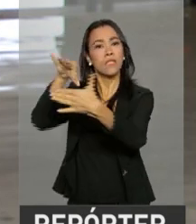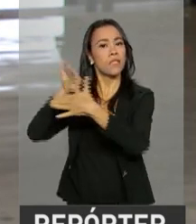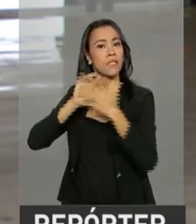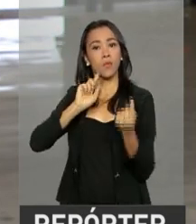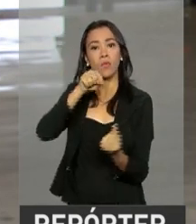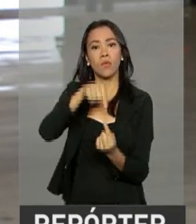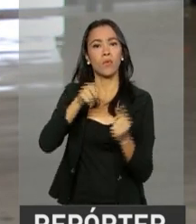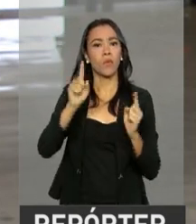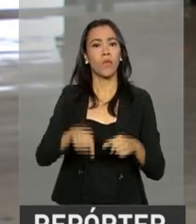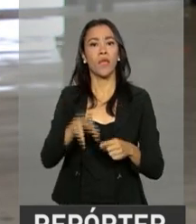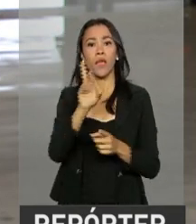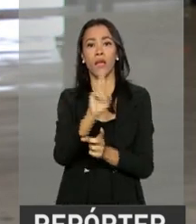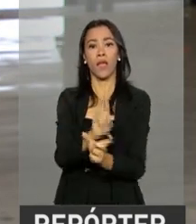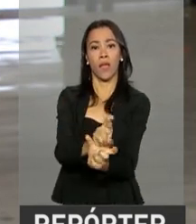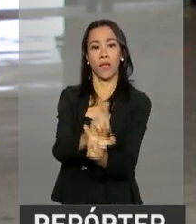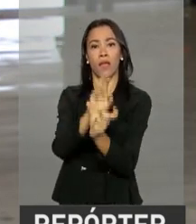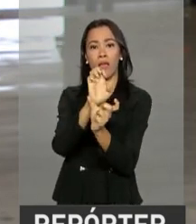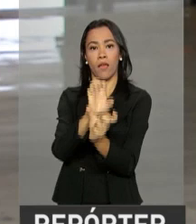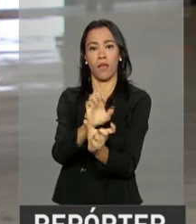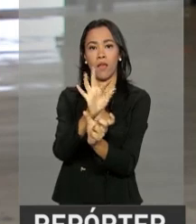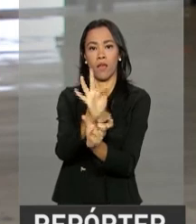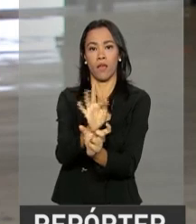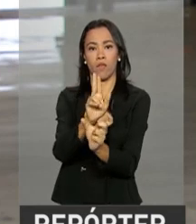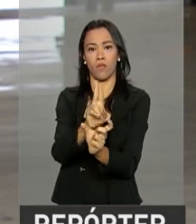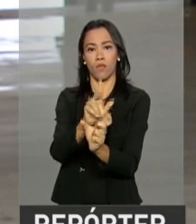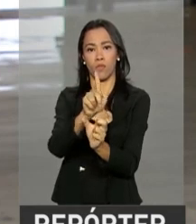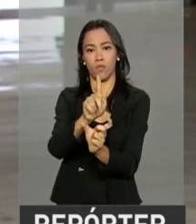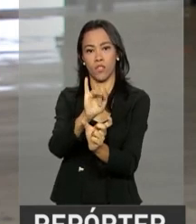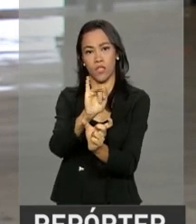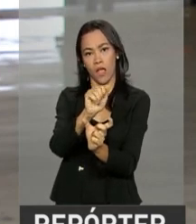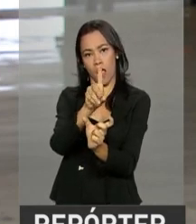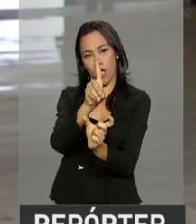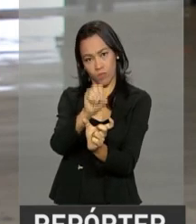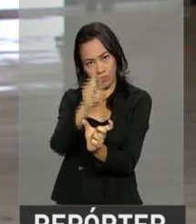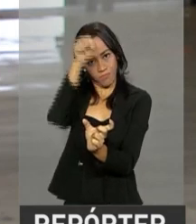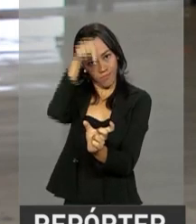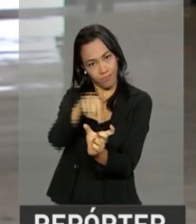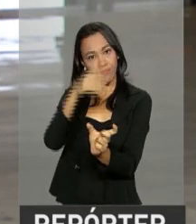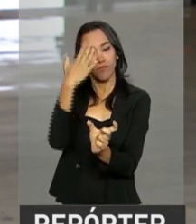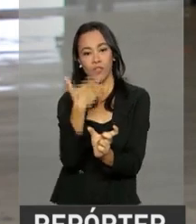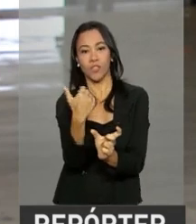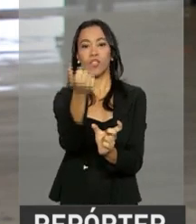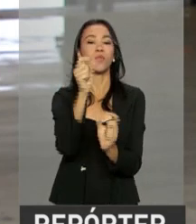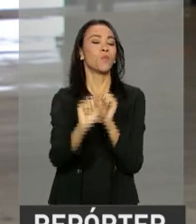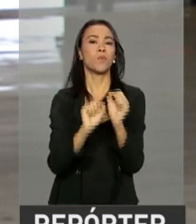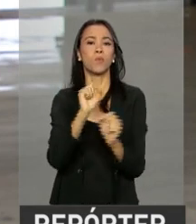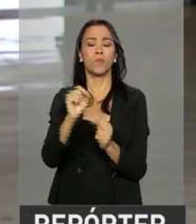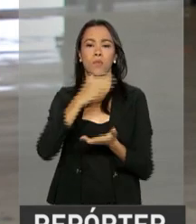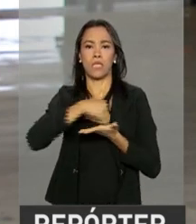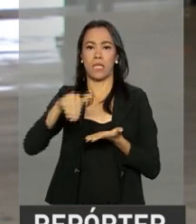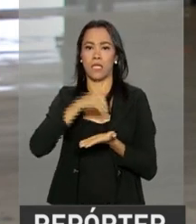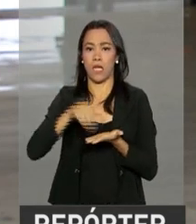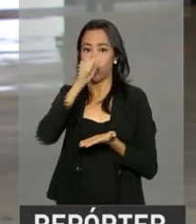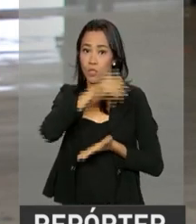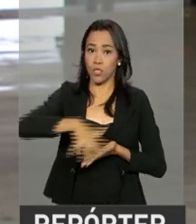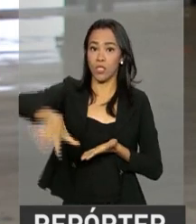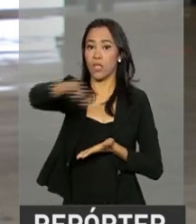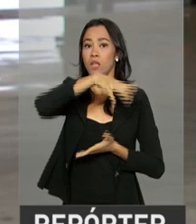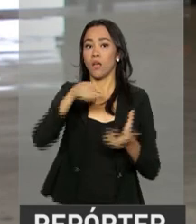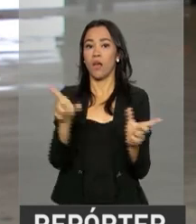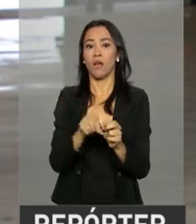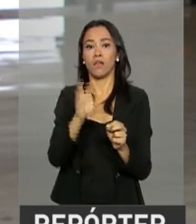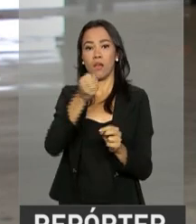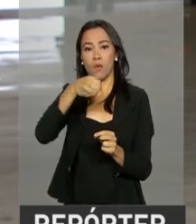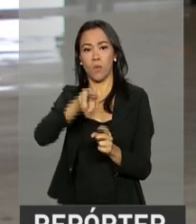questão dos refugiados essa reunião foi convocada pelo secretário geral da ONU Bank Moon pich temer também deve participar de um outro